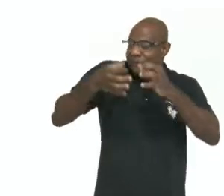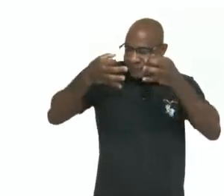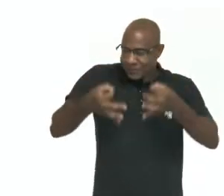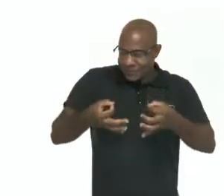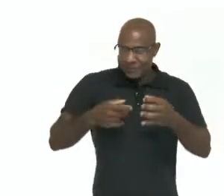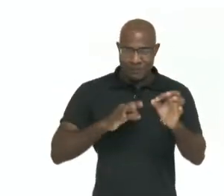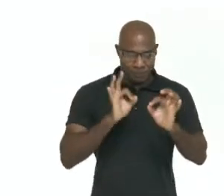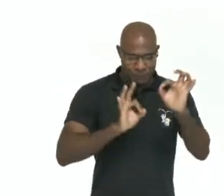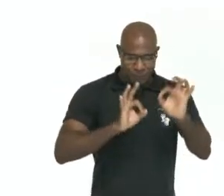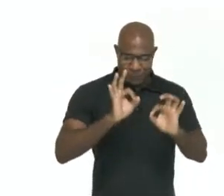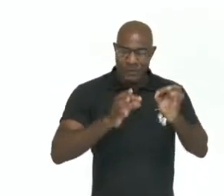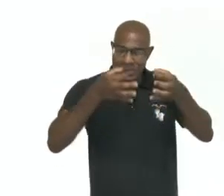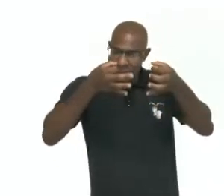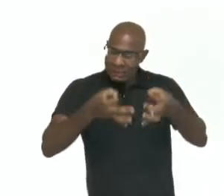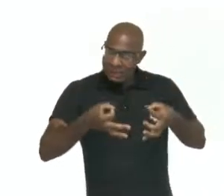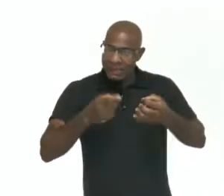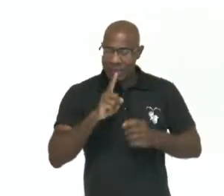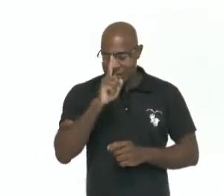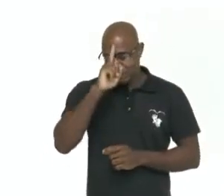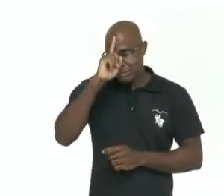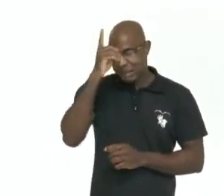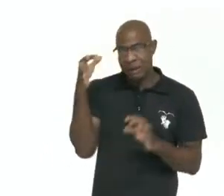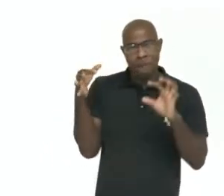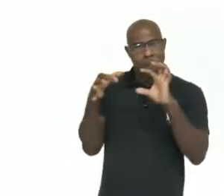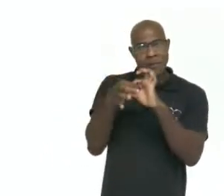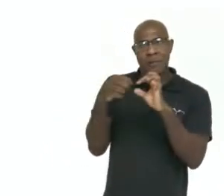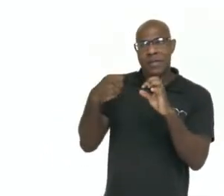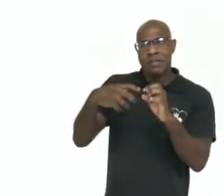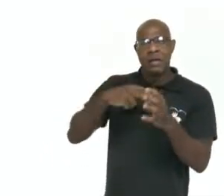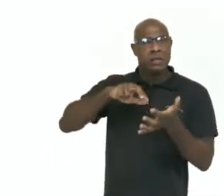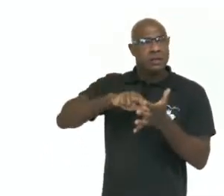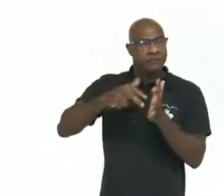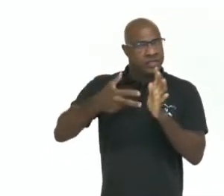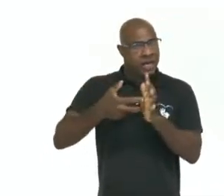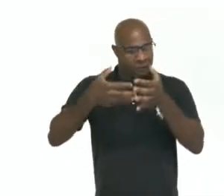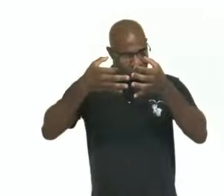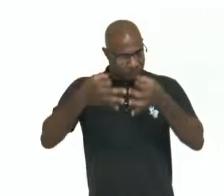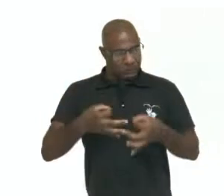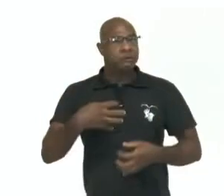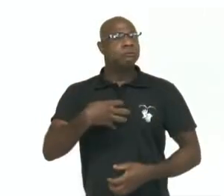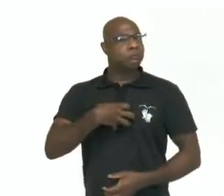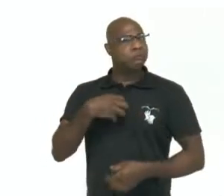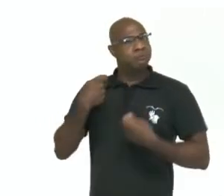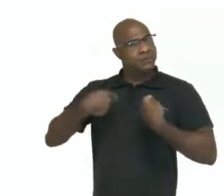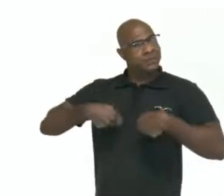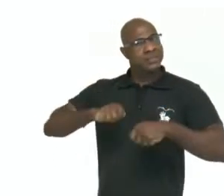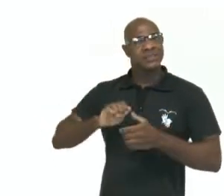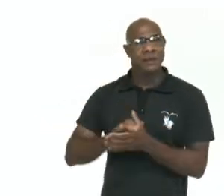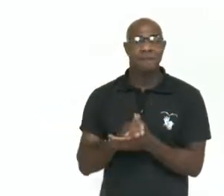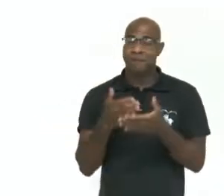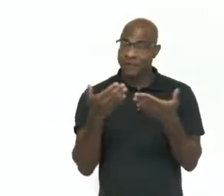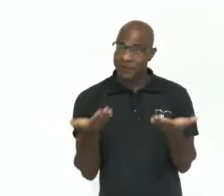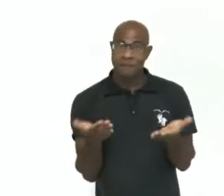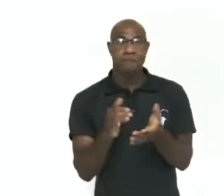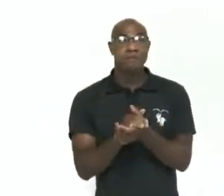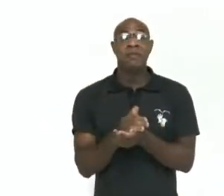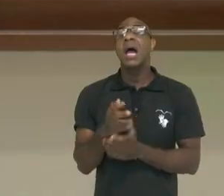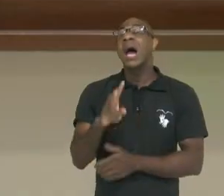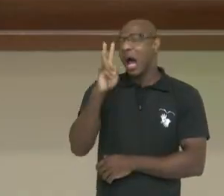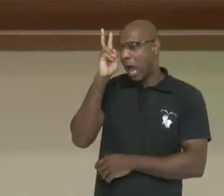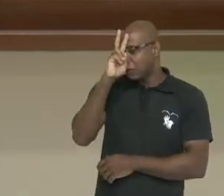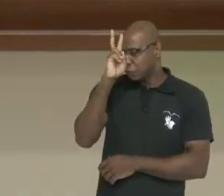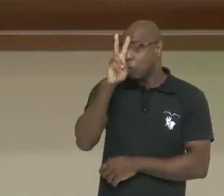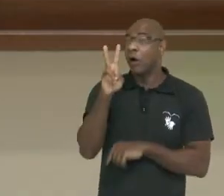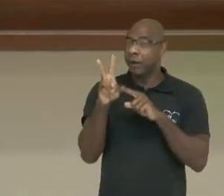essa coesão, essa ideia, tem que ter um sentido plausível em todo caso. A história, mesmo